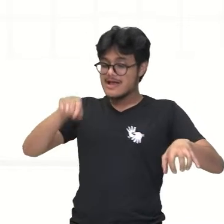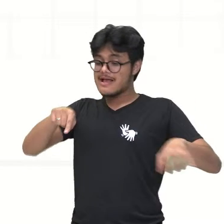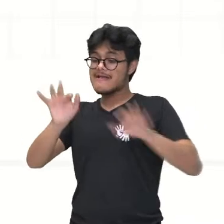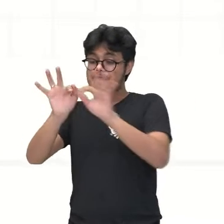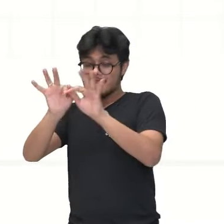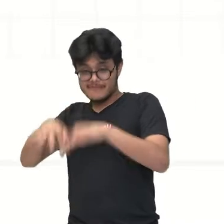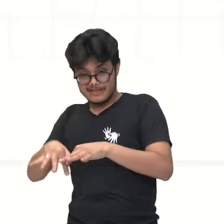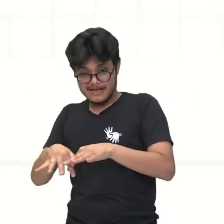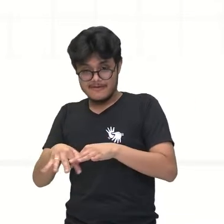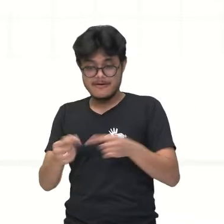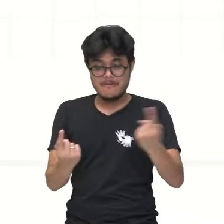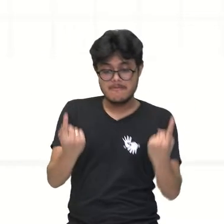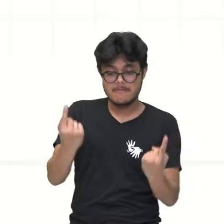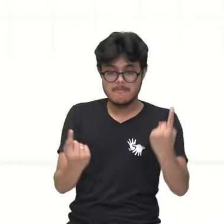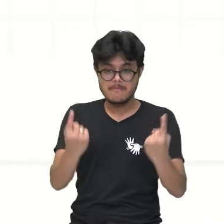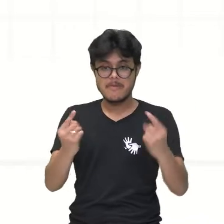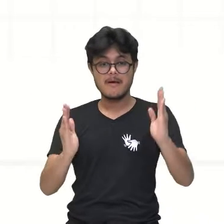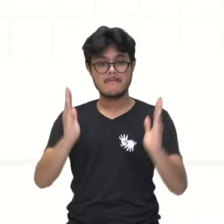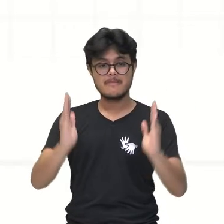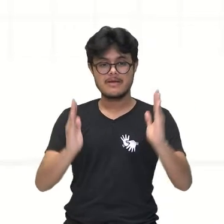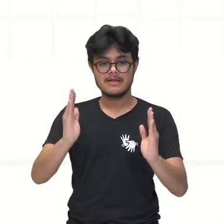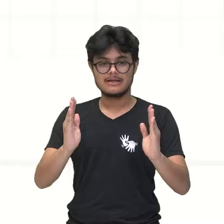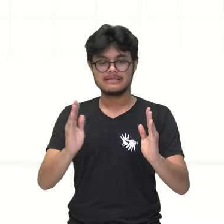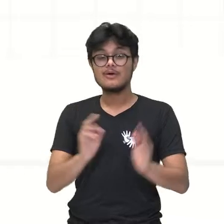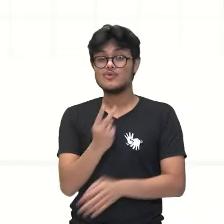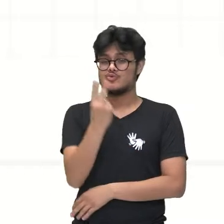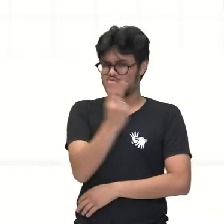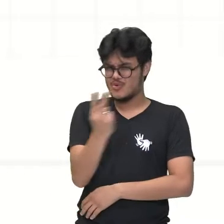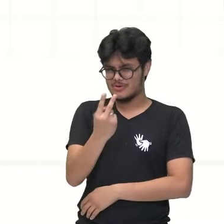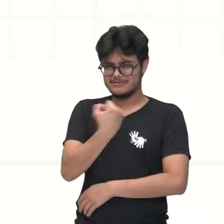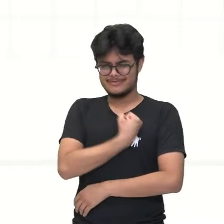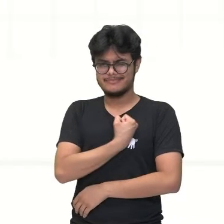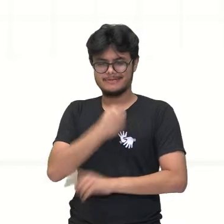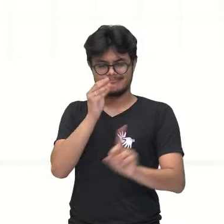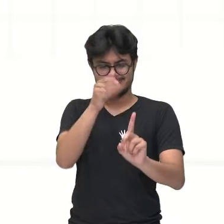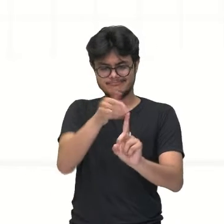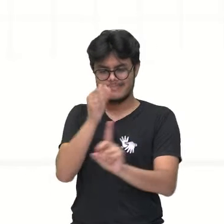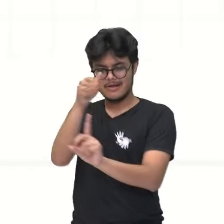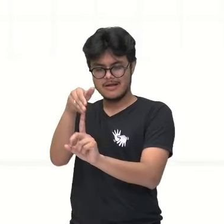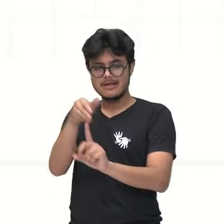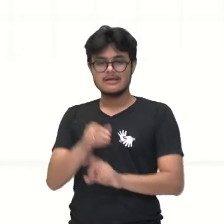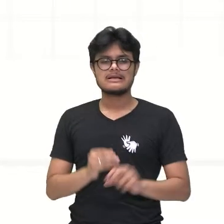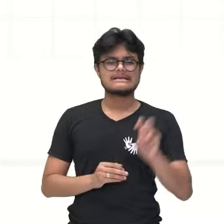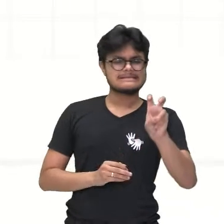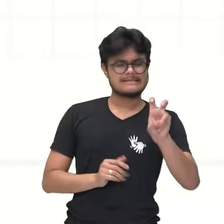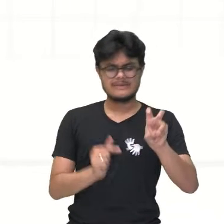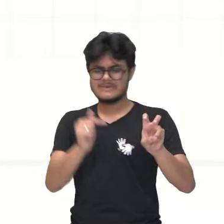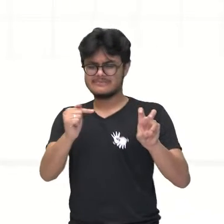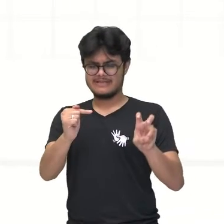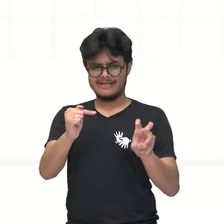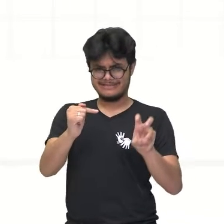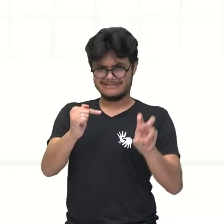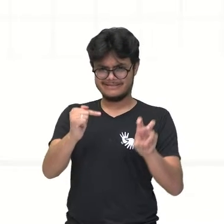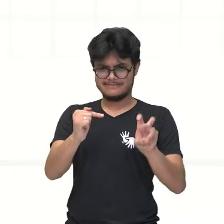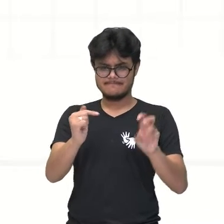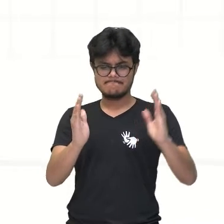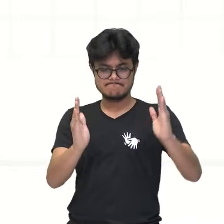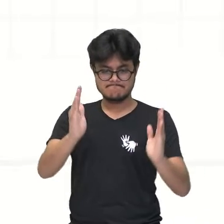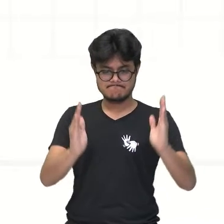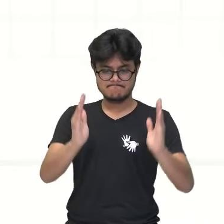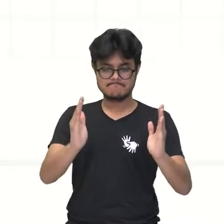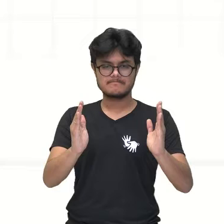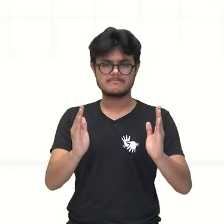gente vai pegar os 2 do meio, né? Como se fosse assim. Já que não tem só um no meio, eu vou pegar os